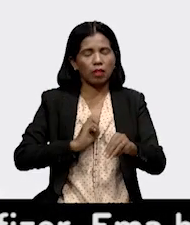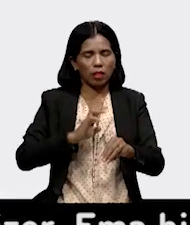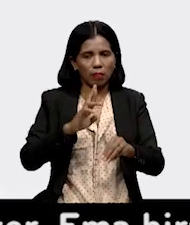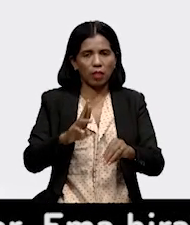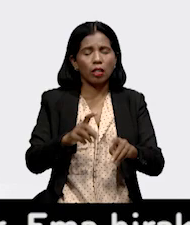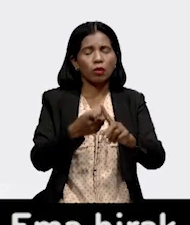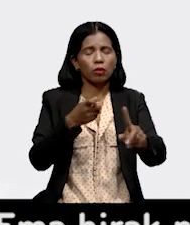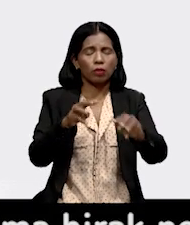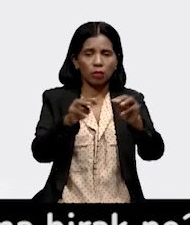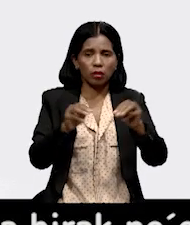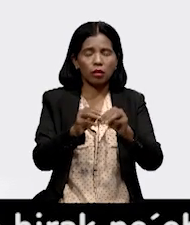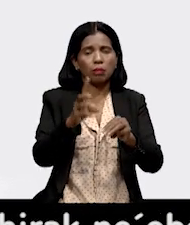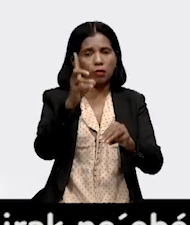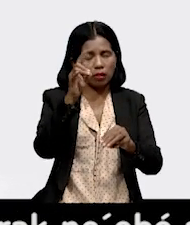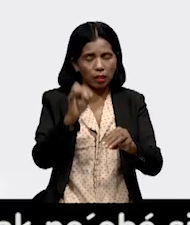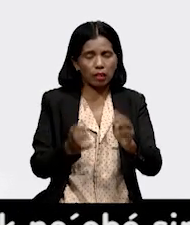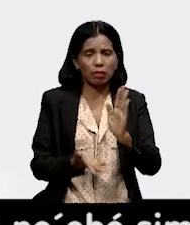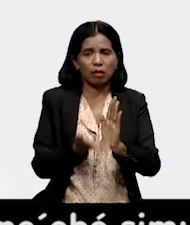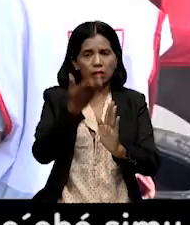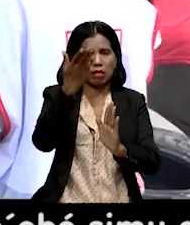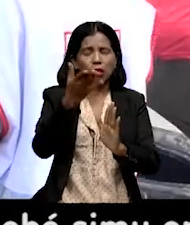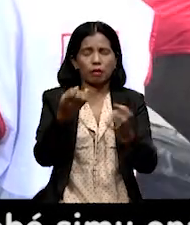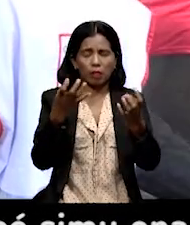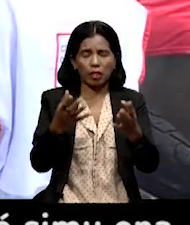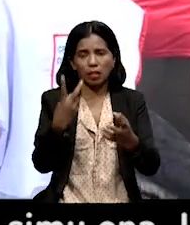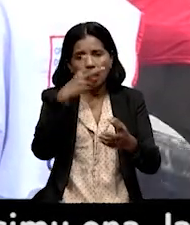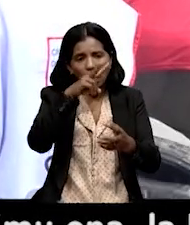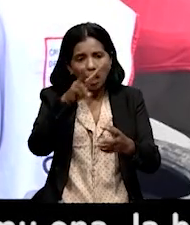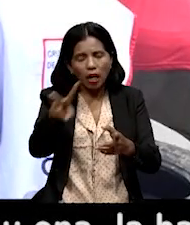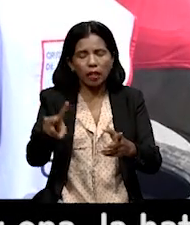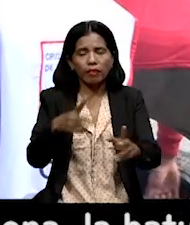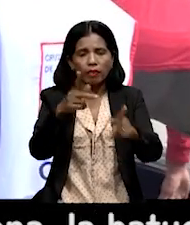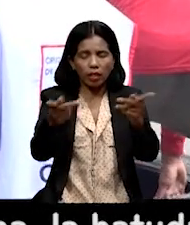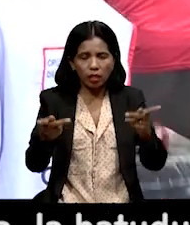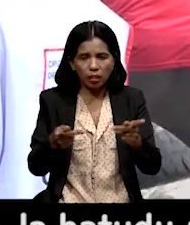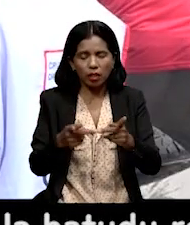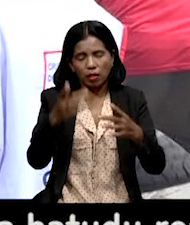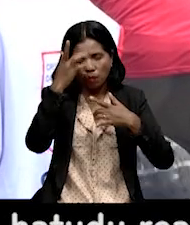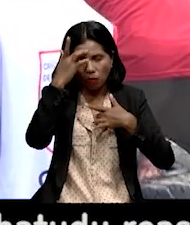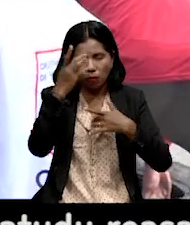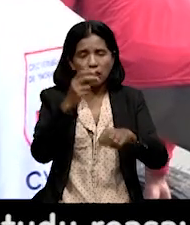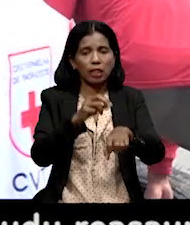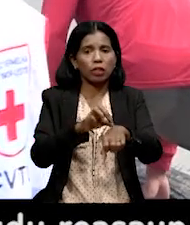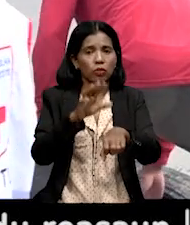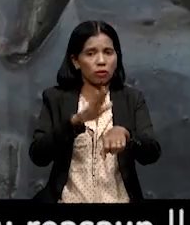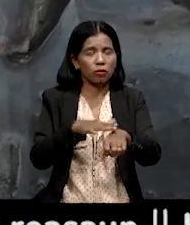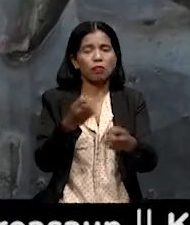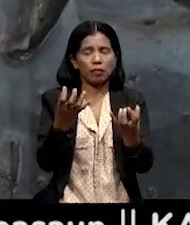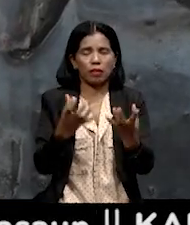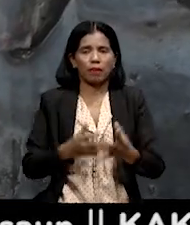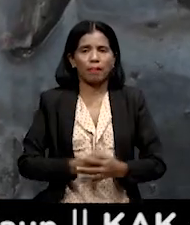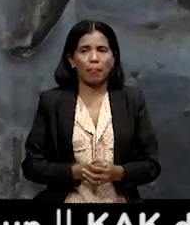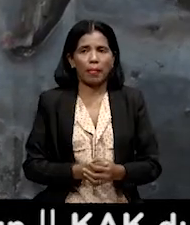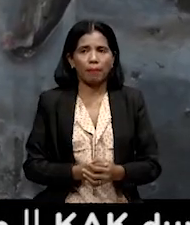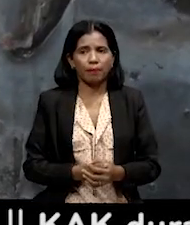no técnico Sira, se hala fumigação ba bairro Sira, né, be, maquetan risco ba dengue. Caso